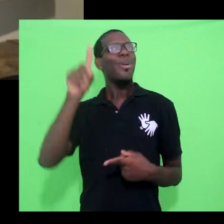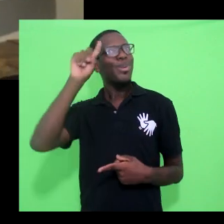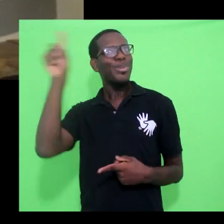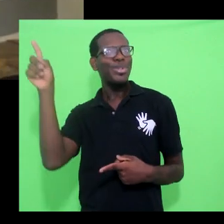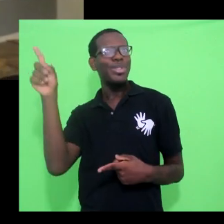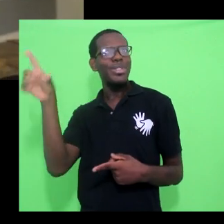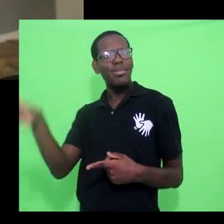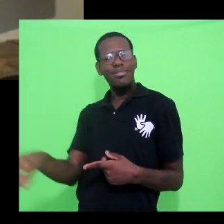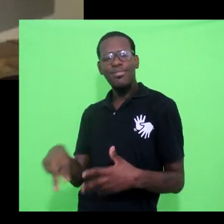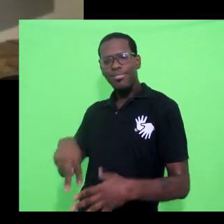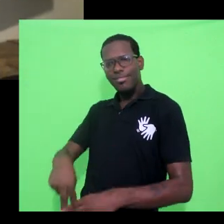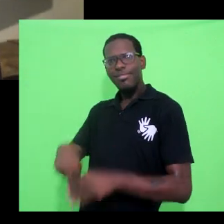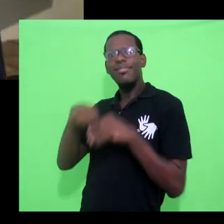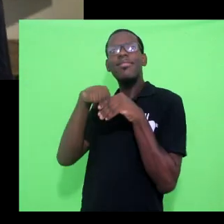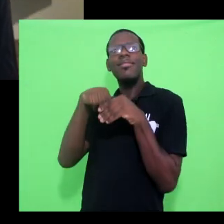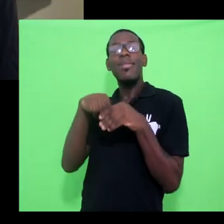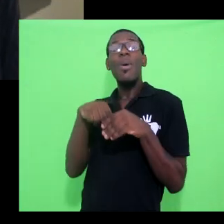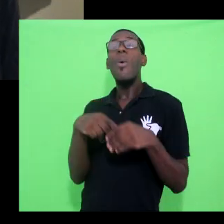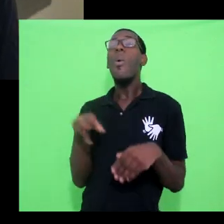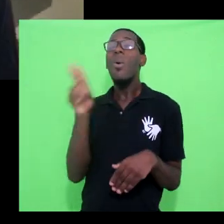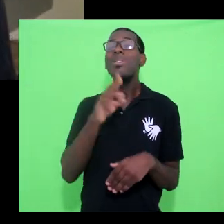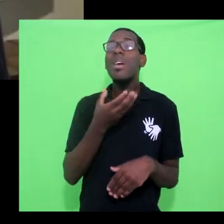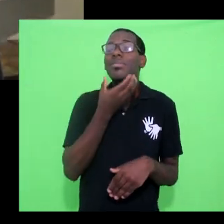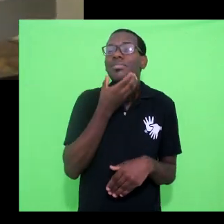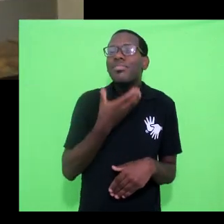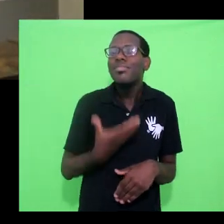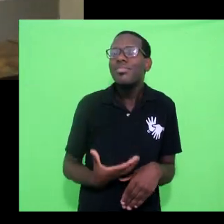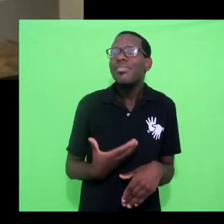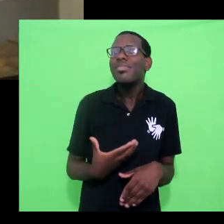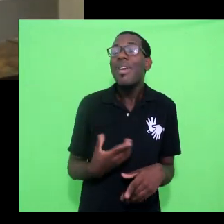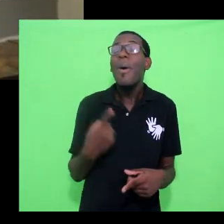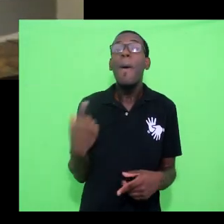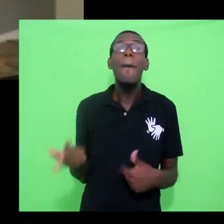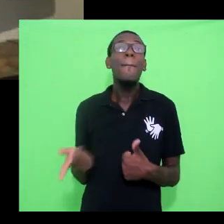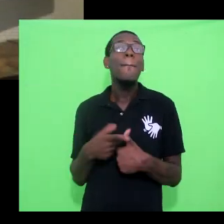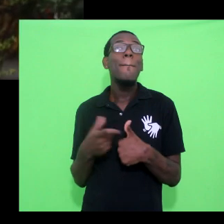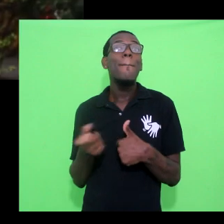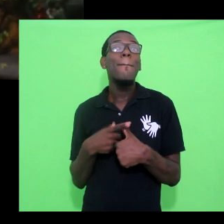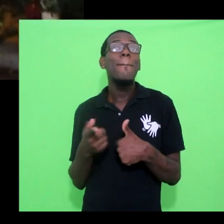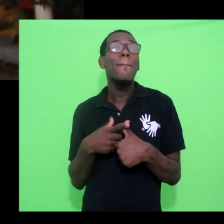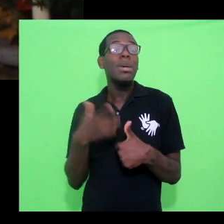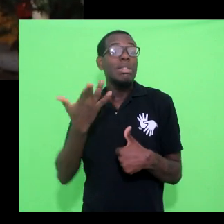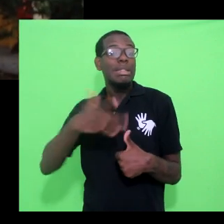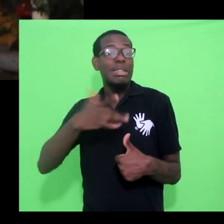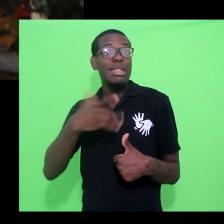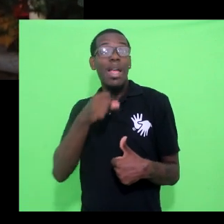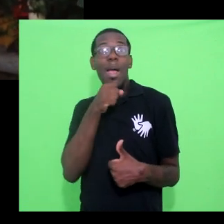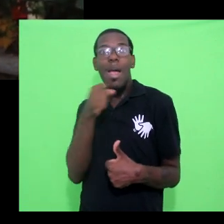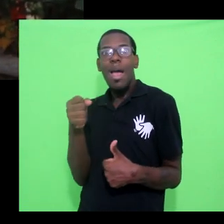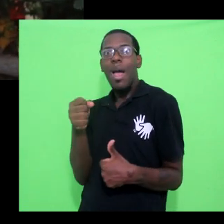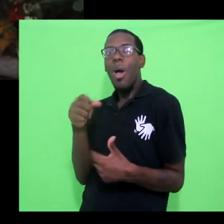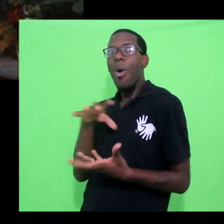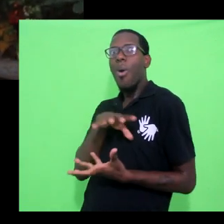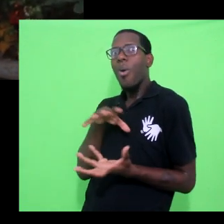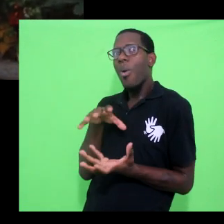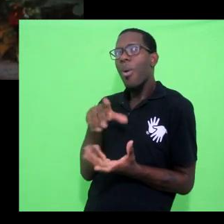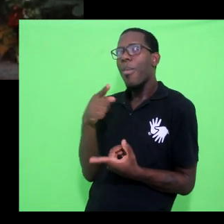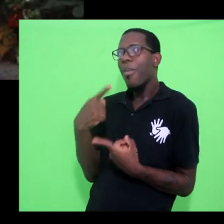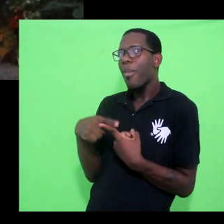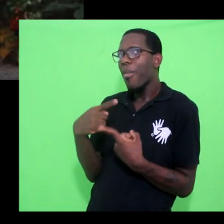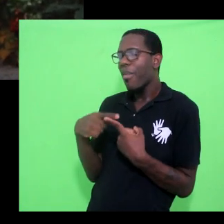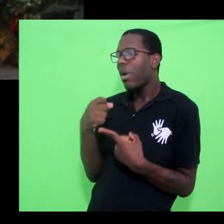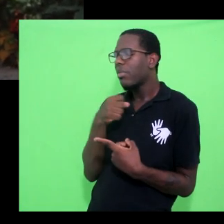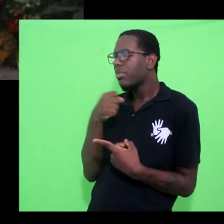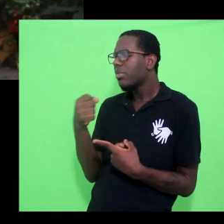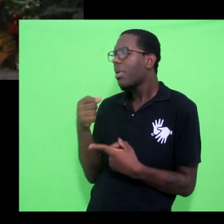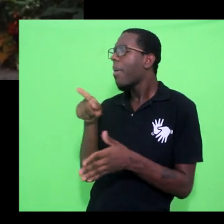resgate, ele usava barba longa, né? Ele foi o primeiro a ser resgatado, porque estava machucado. O repórter da TV Globo, até que a TV Globo que fez a